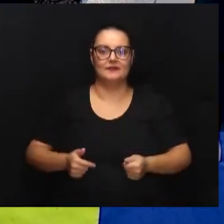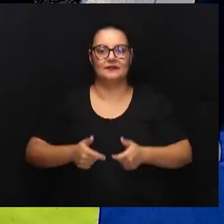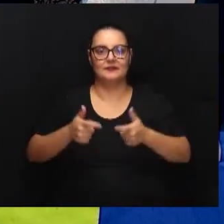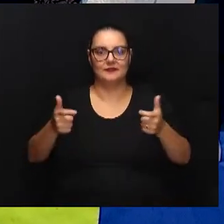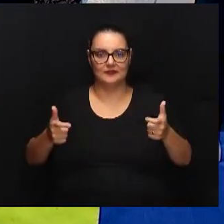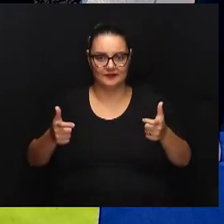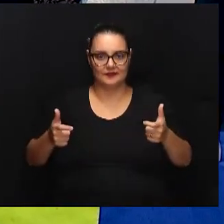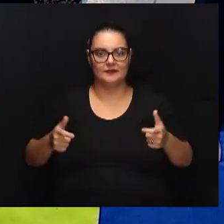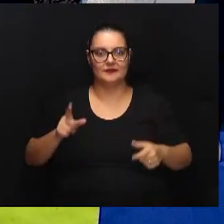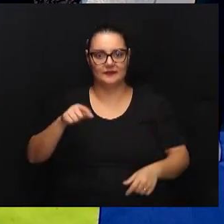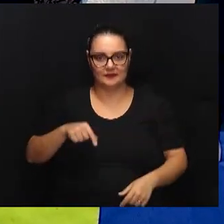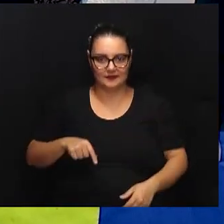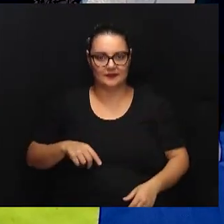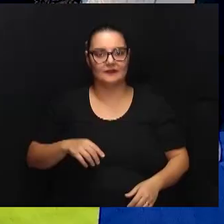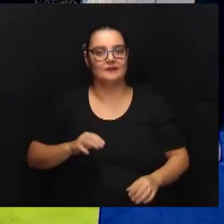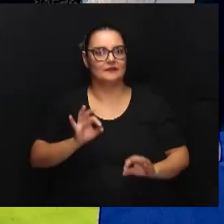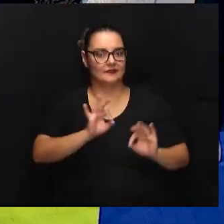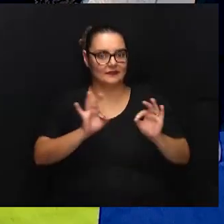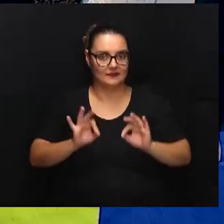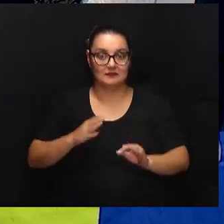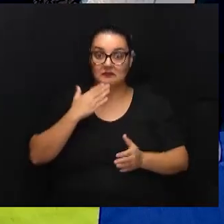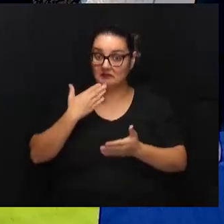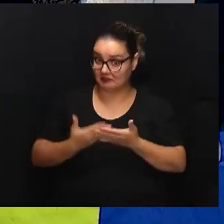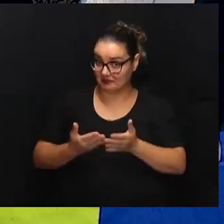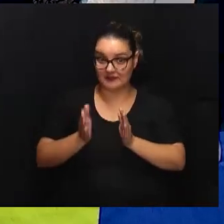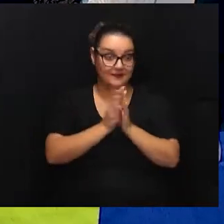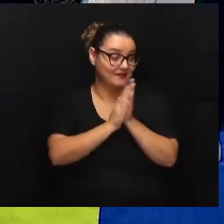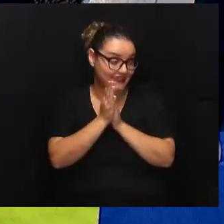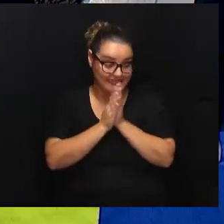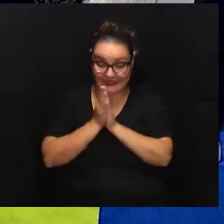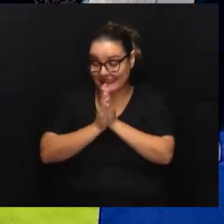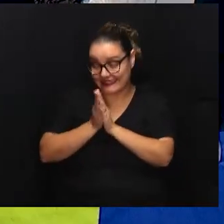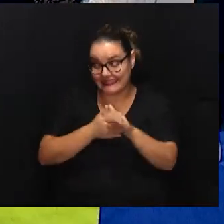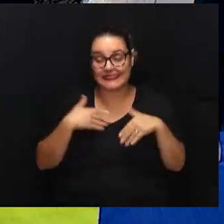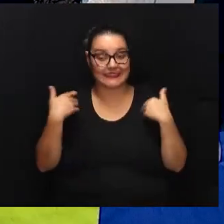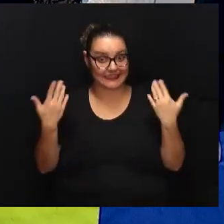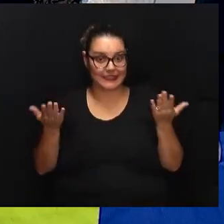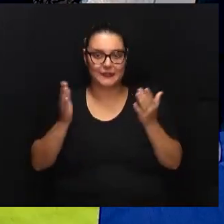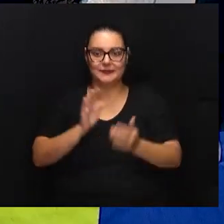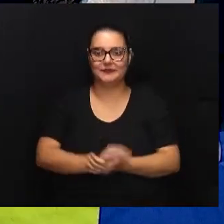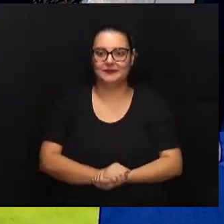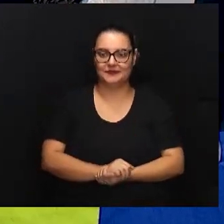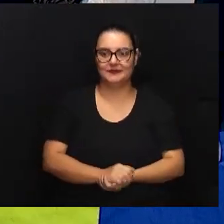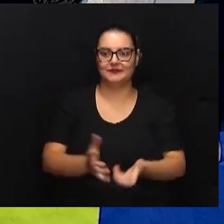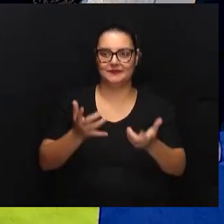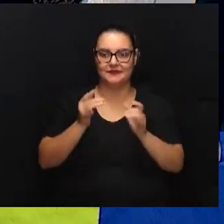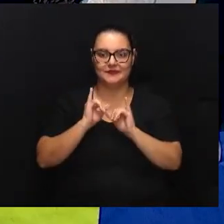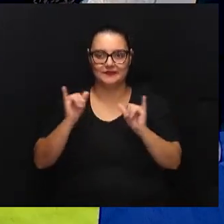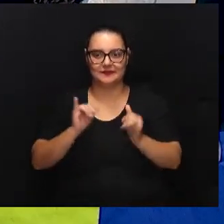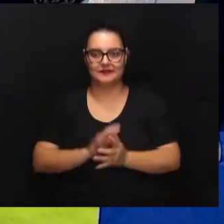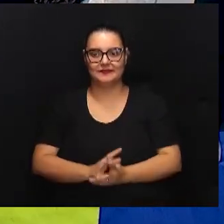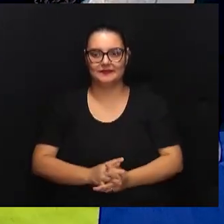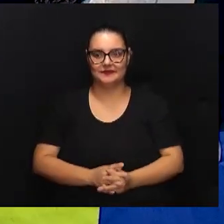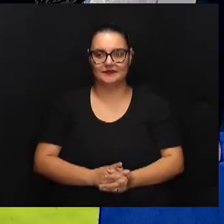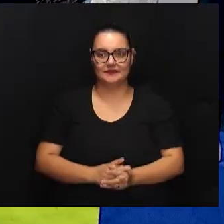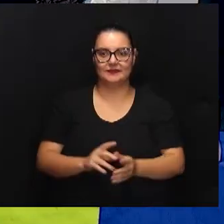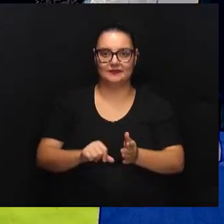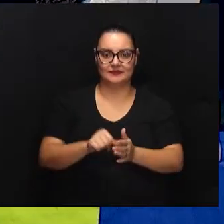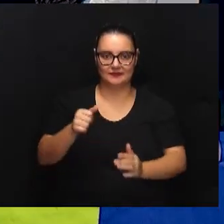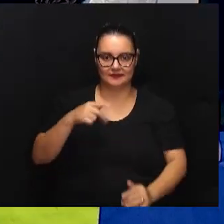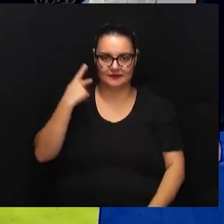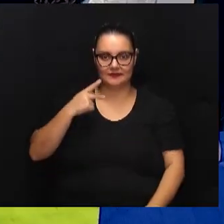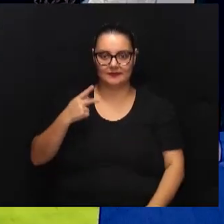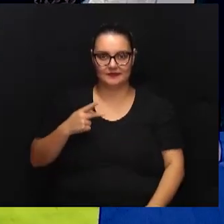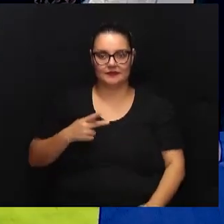que organizaram tudo. Então, boa parte desse roteiro também é surpresa para a gente. Estamos animadíssimas. Mas quero